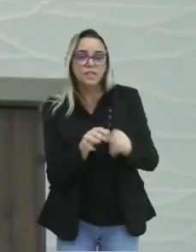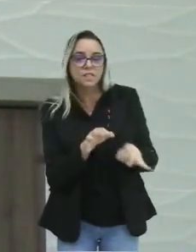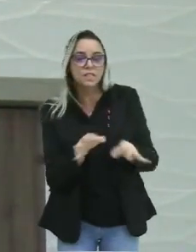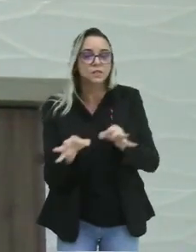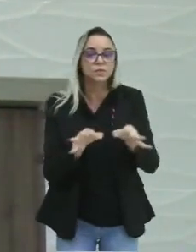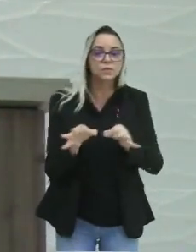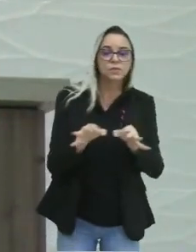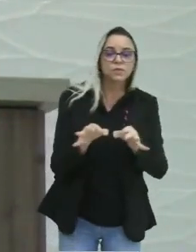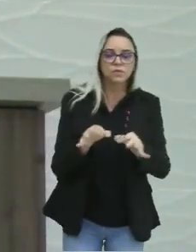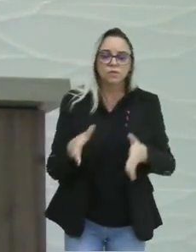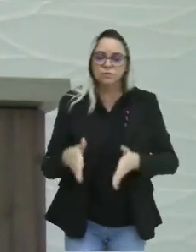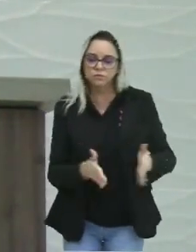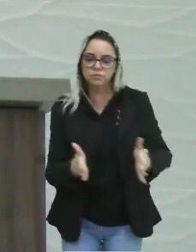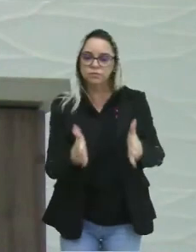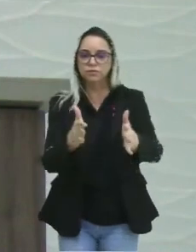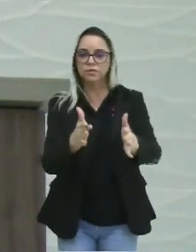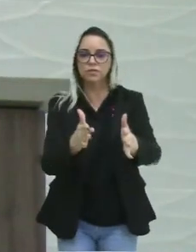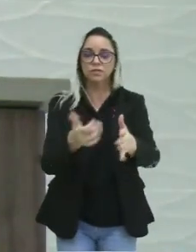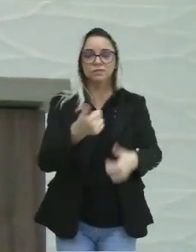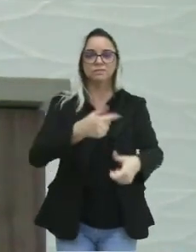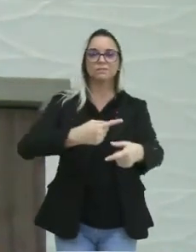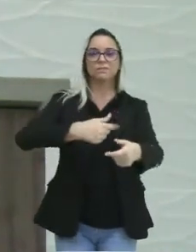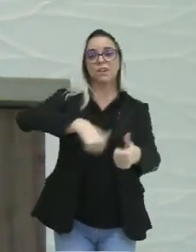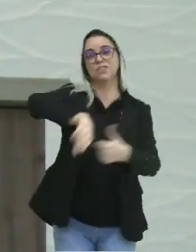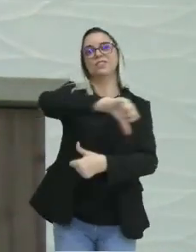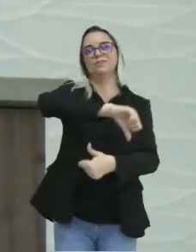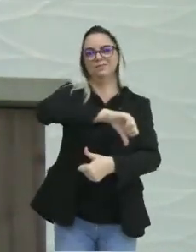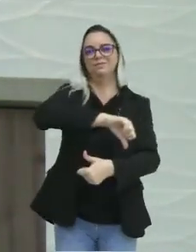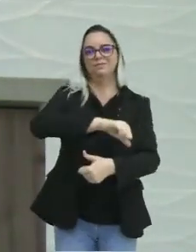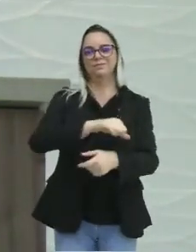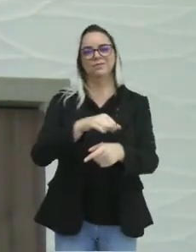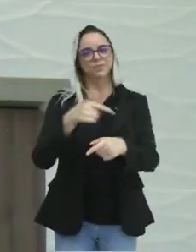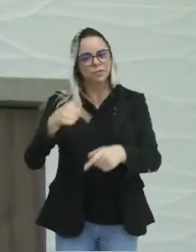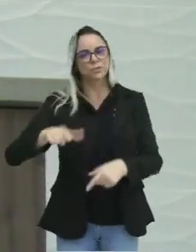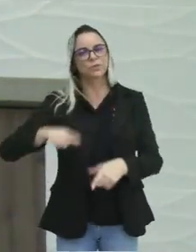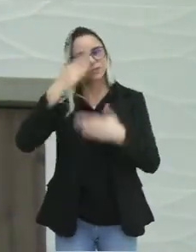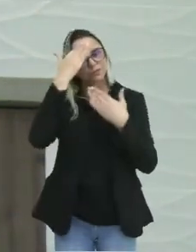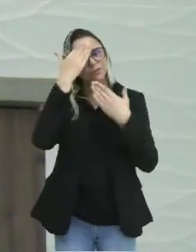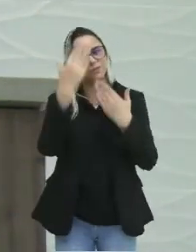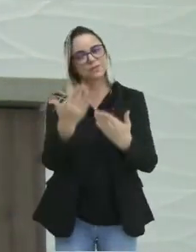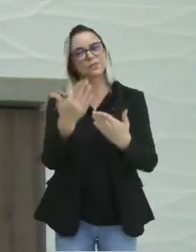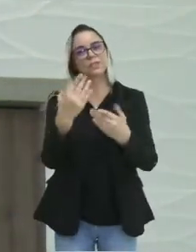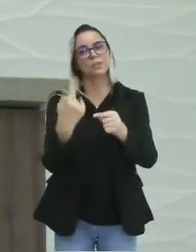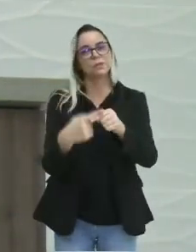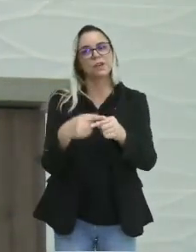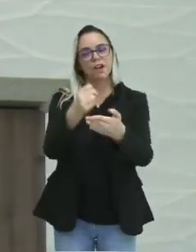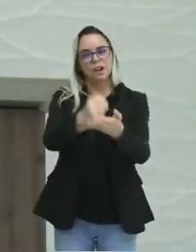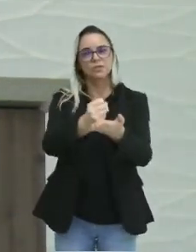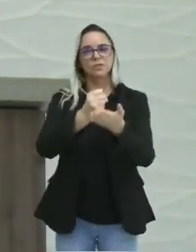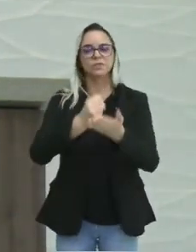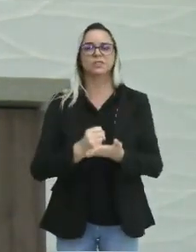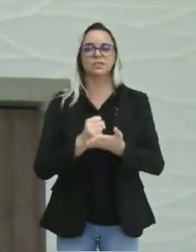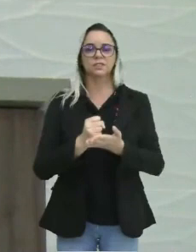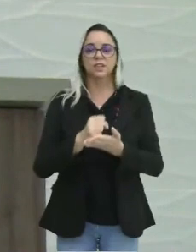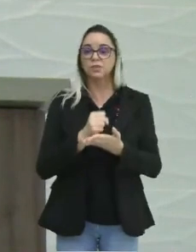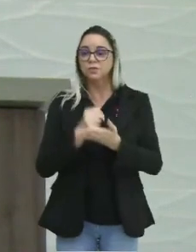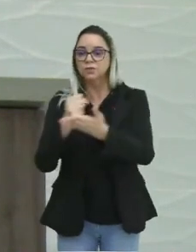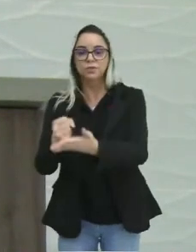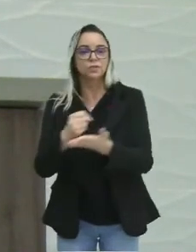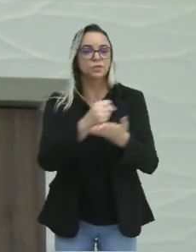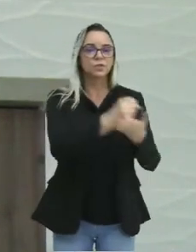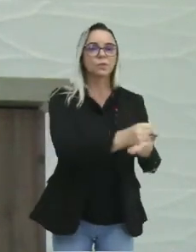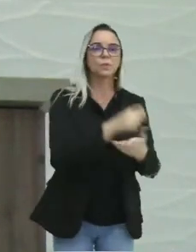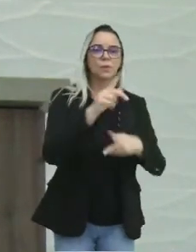recuperando essas estradas. Queremos agradecer mais uma vez a ele por estar atendendo o pedido daquela população.